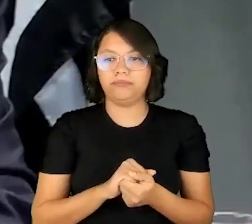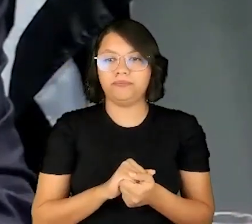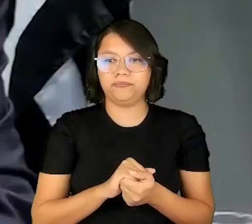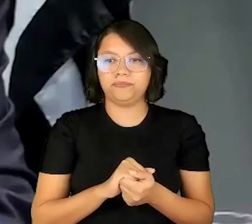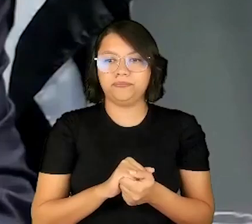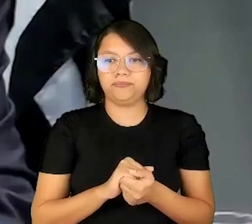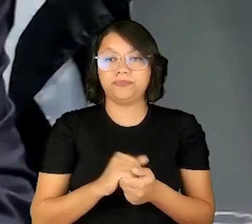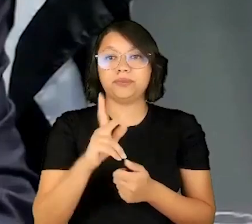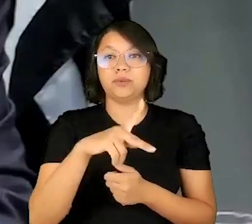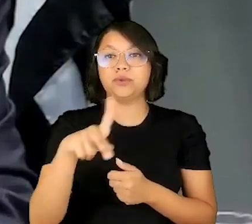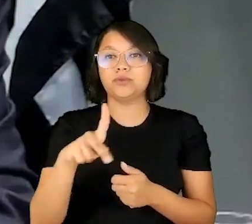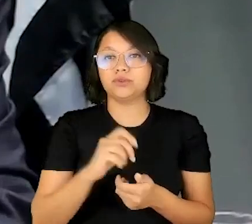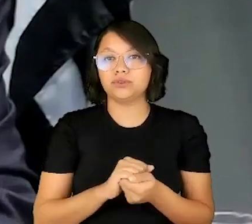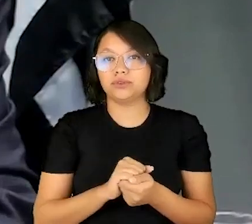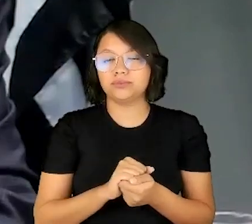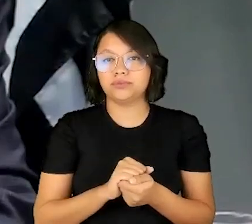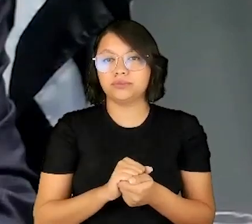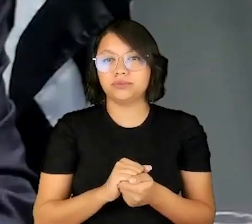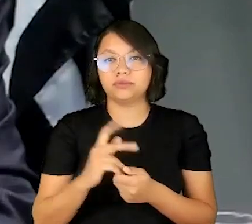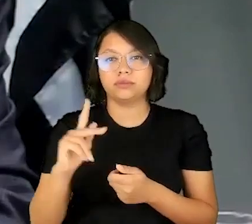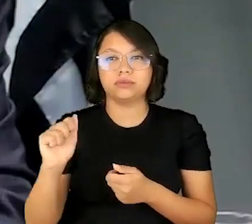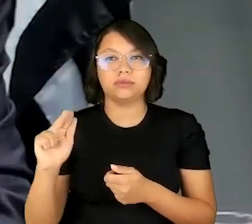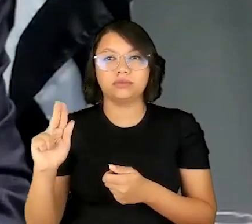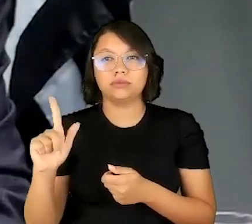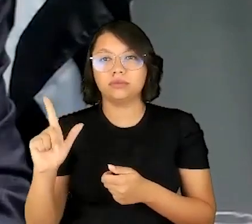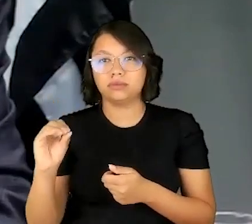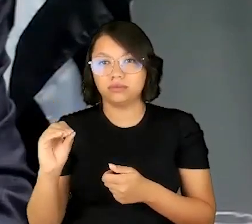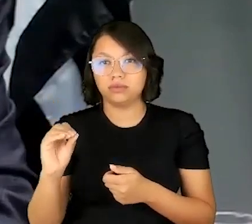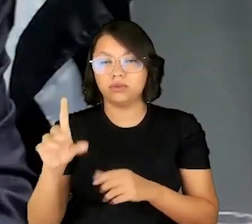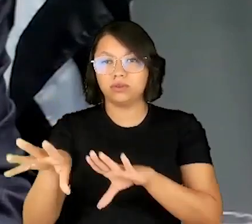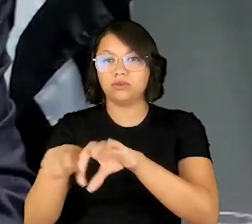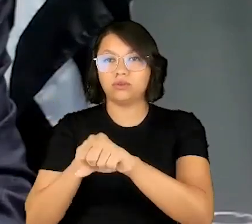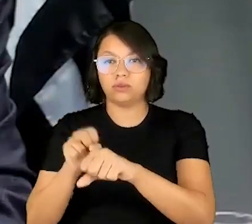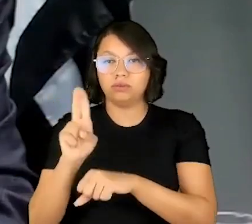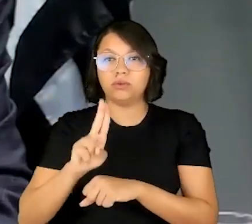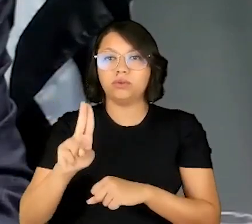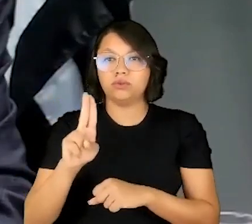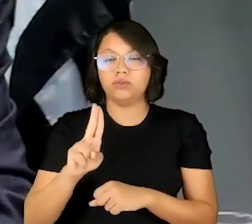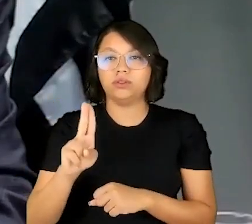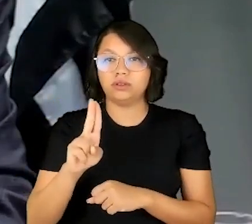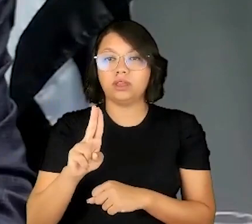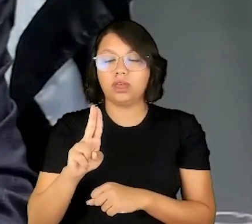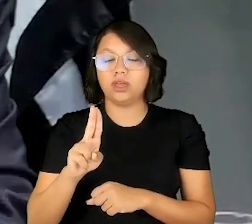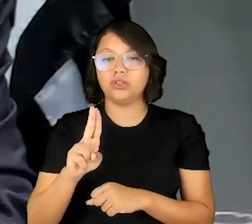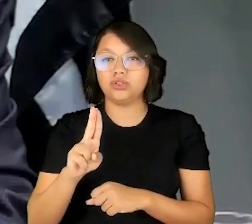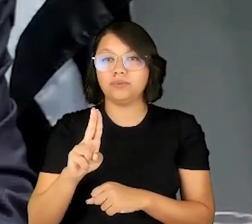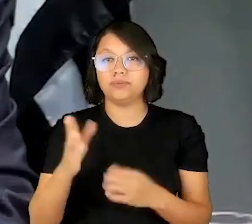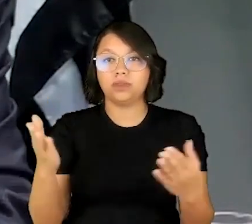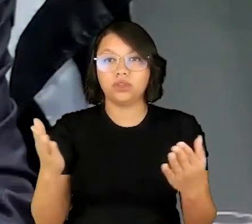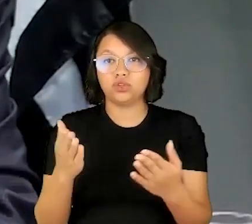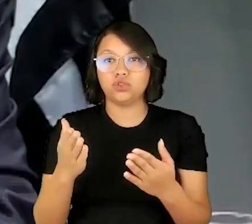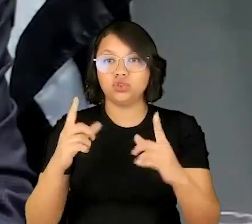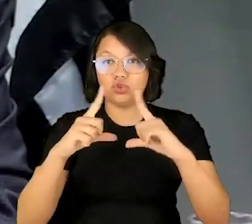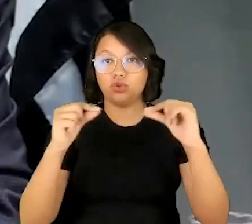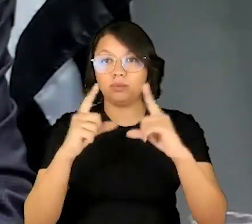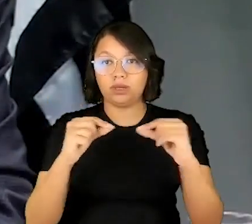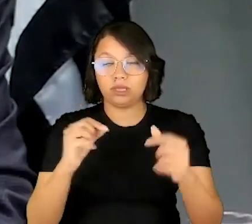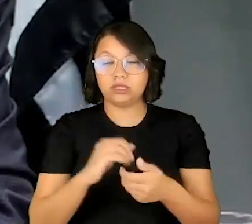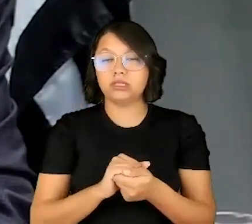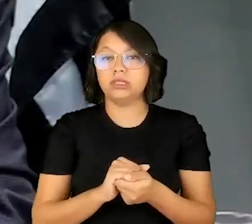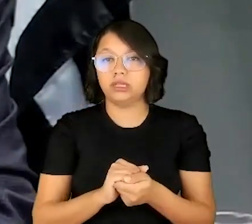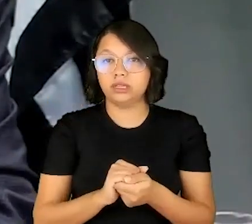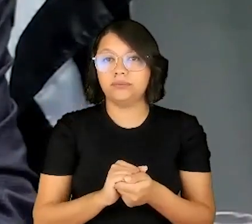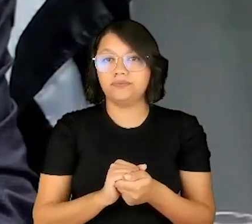O professor Paulo Hoff é graduado pela Universidade de Brasília, com residência em Medicina